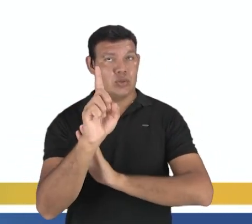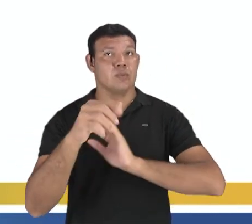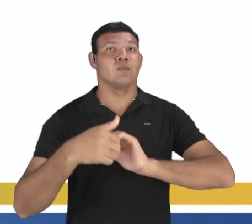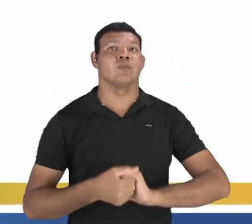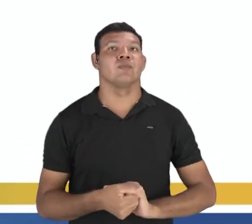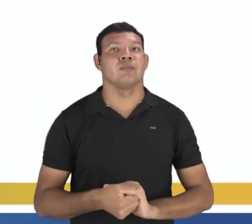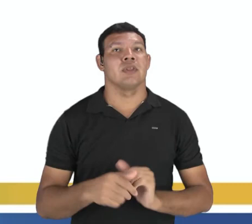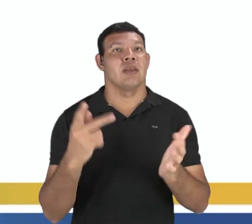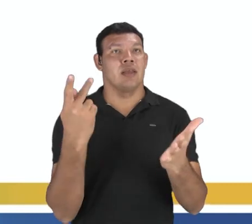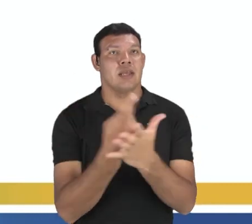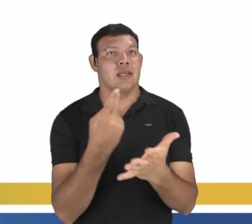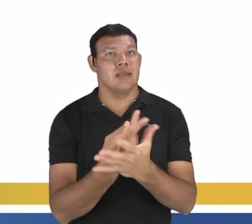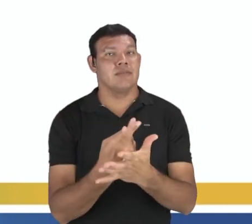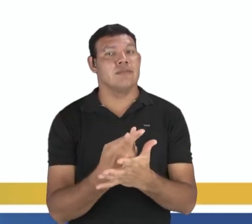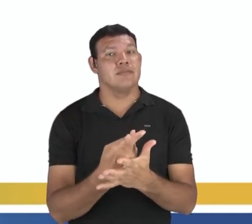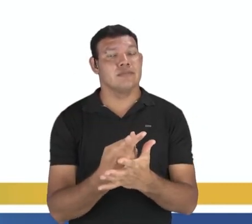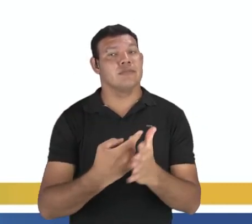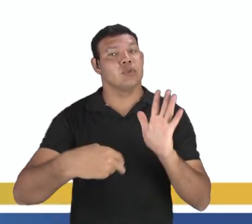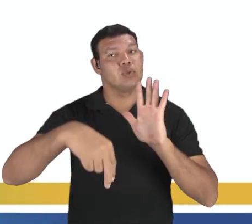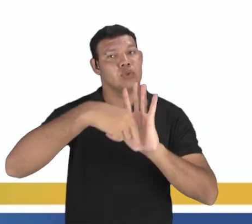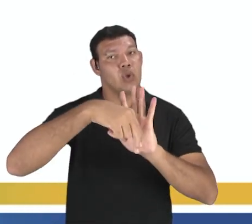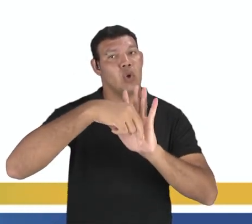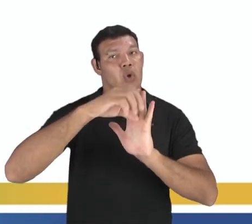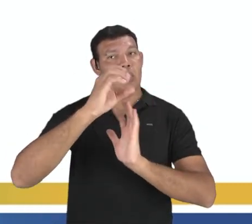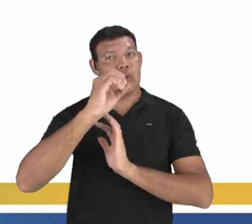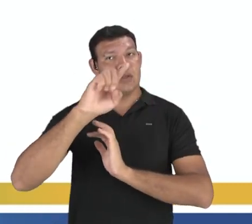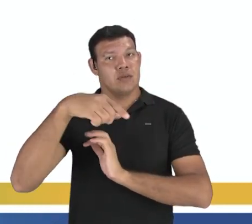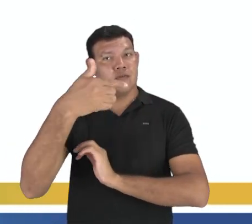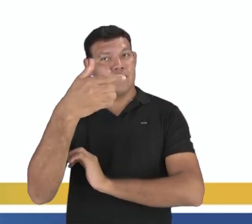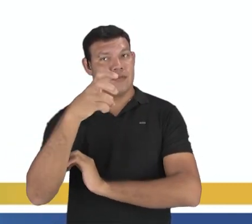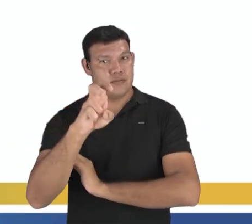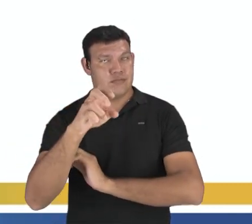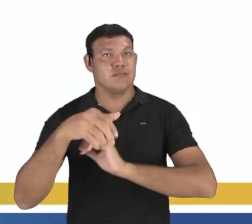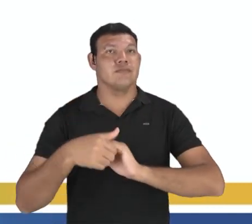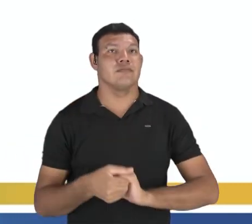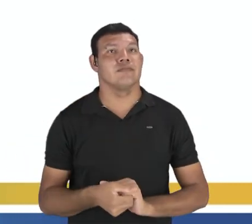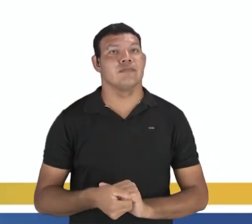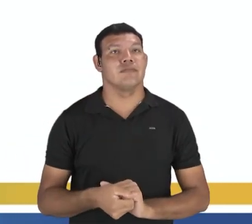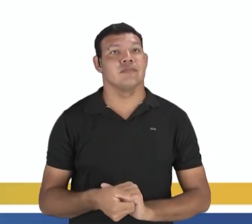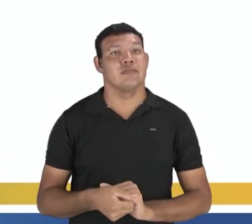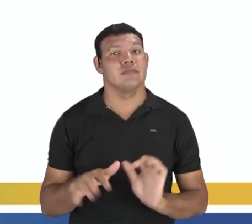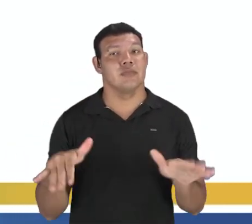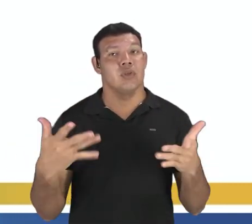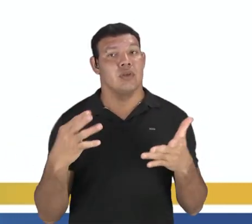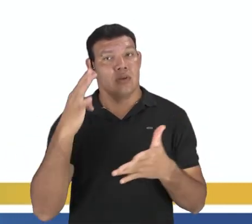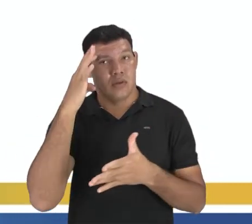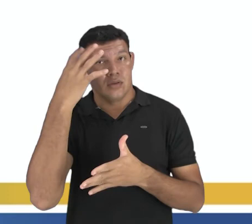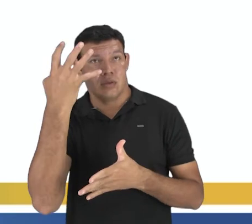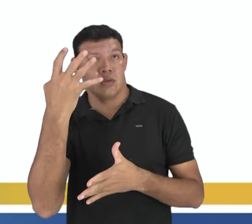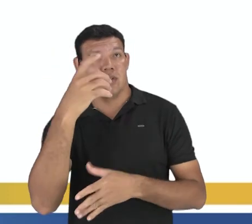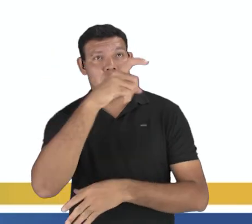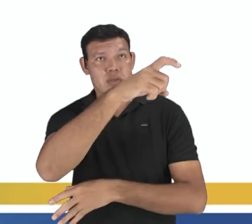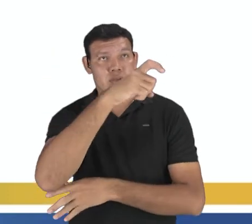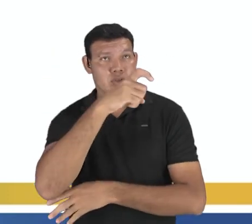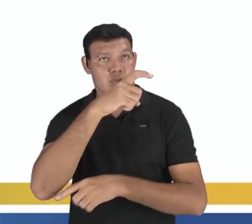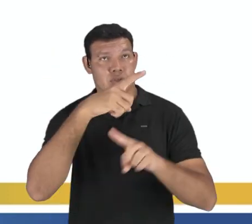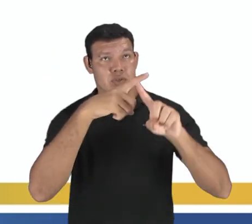representar na seguinte equação: x vezes 1 menos